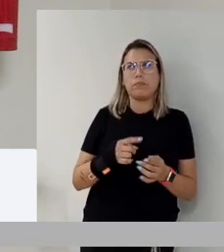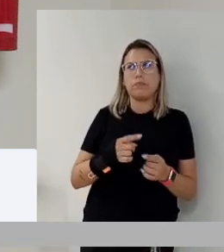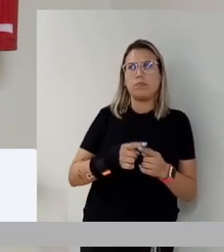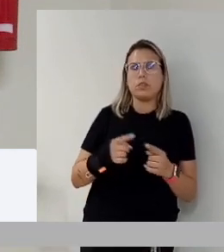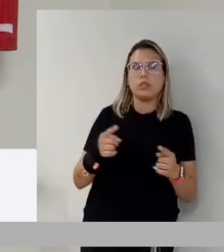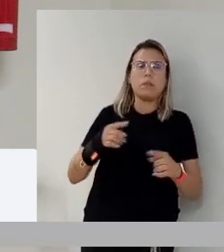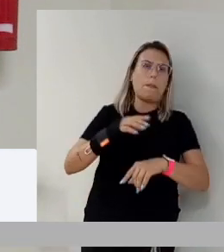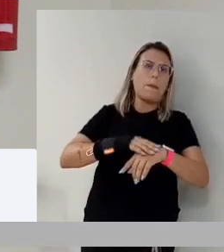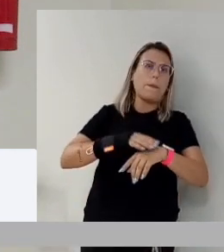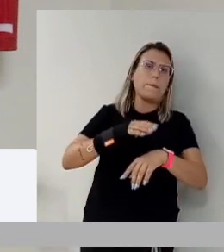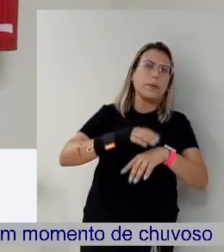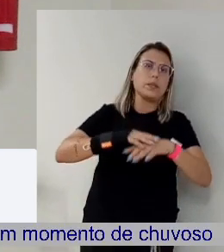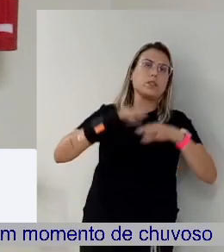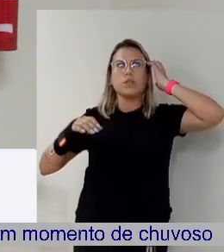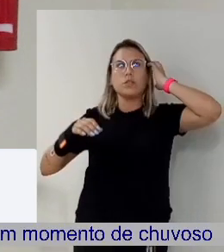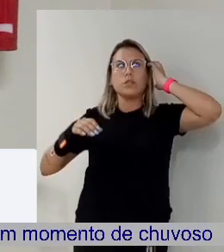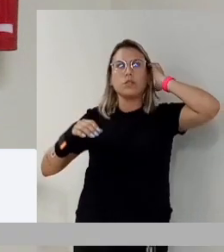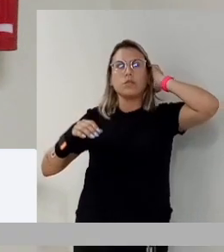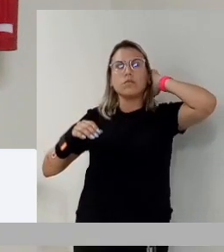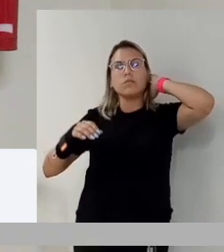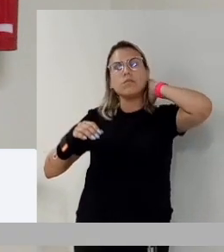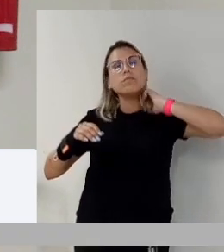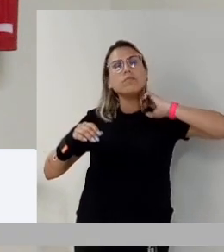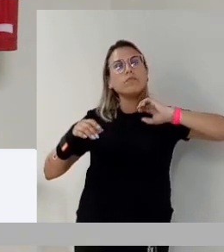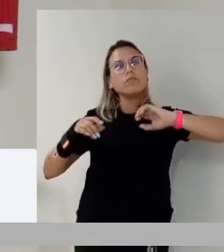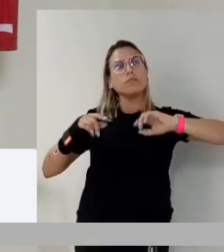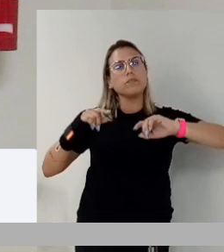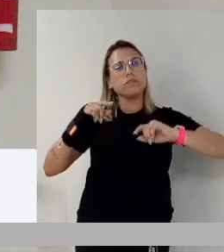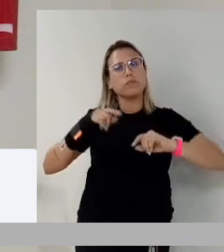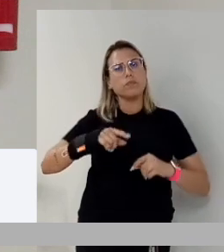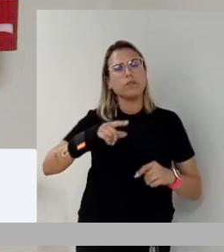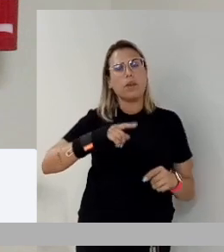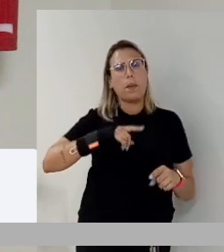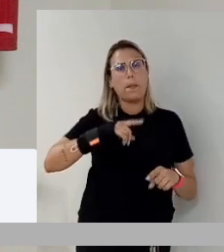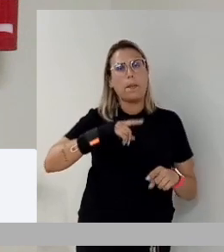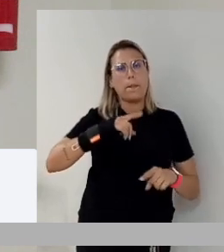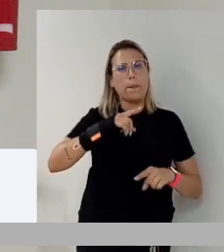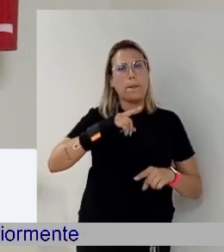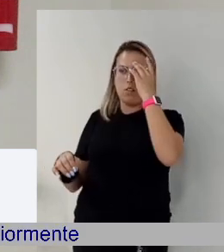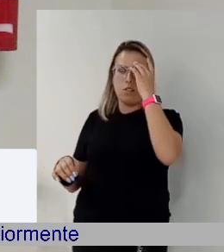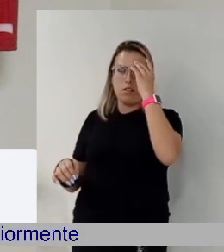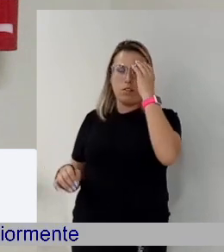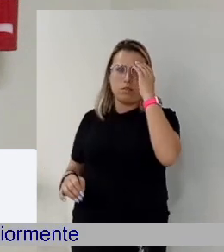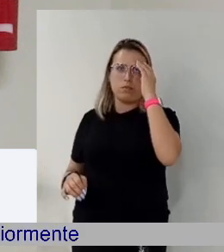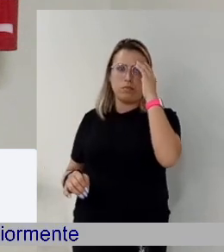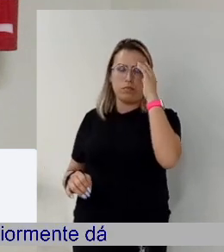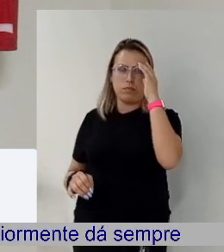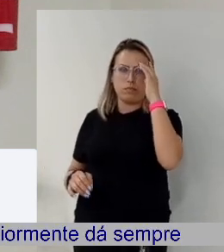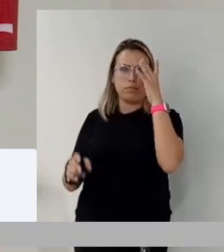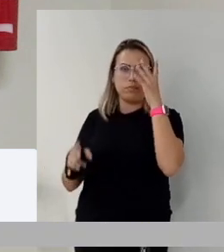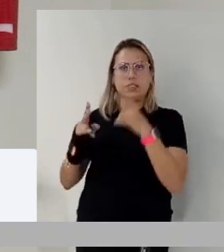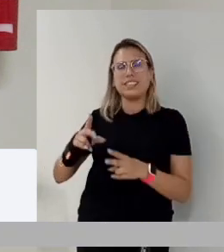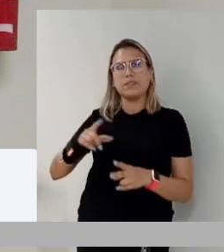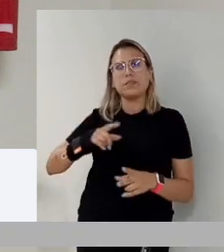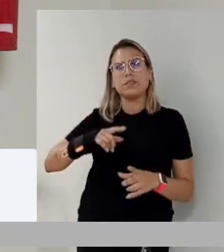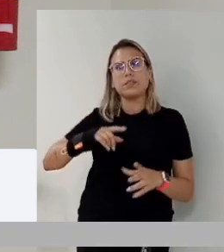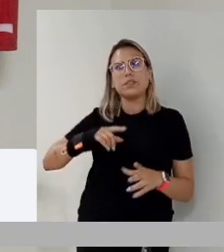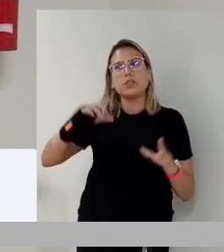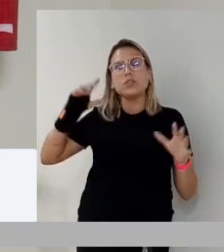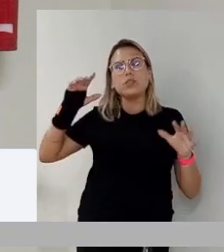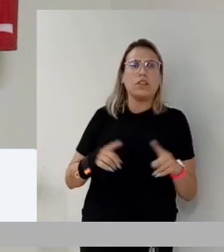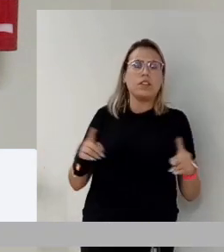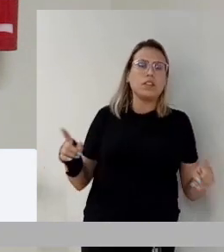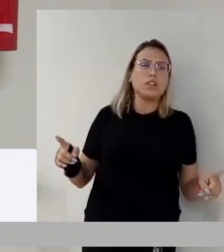período chuvoso na qual é colocado o material posteriormente dá sempre aquela chuvinha então às